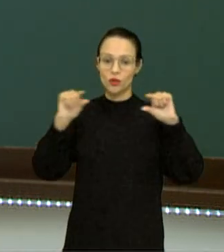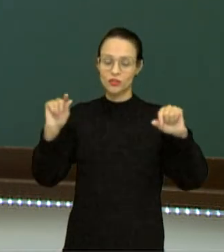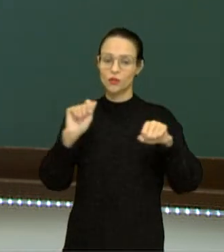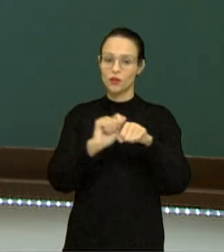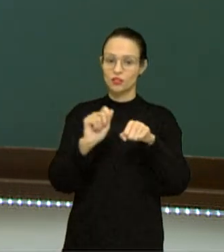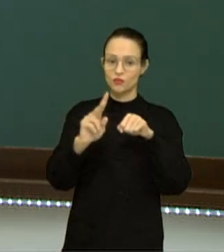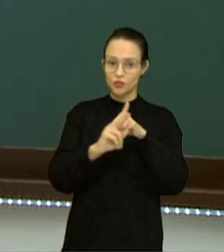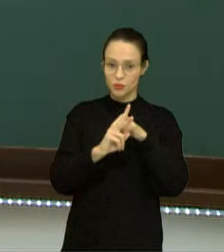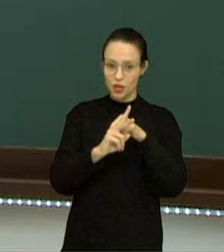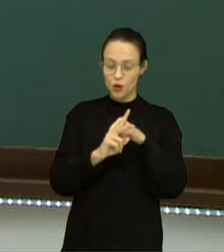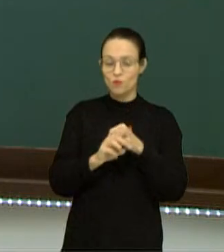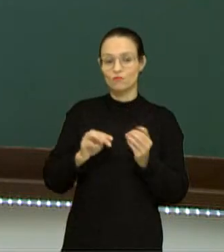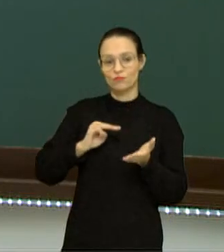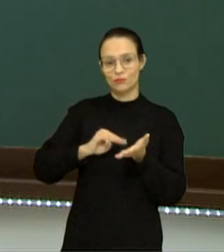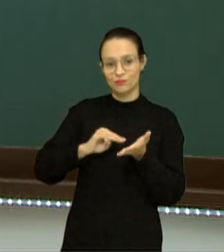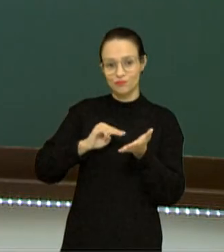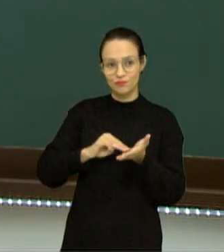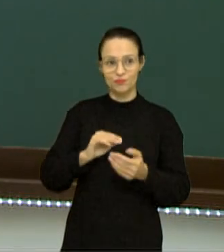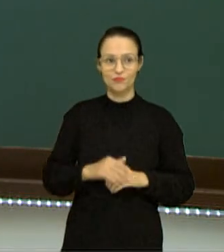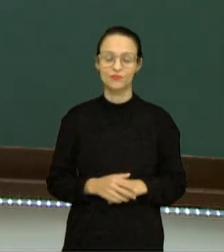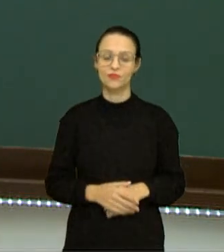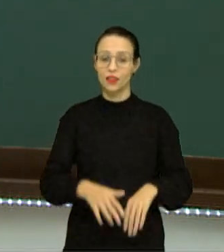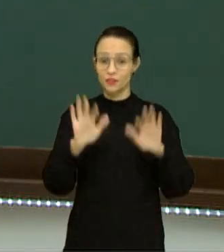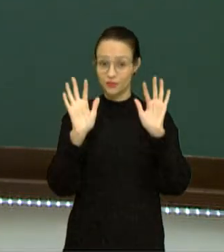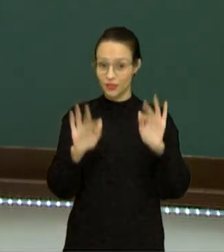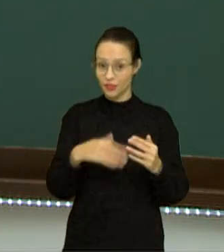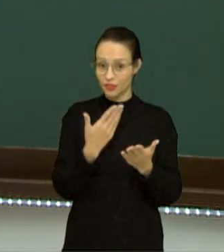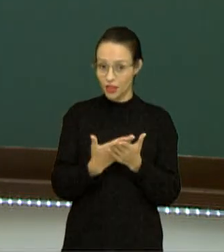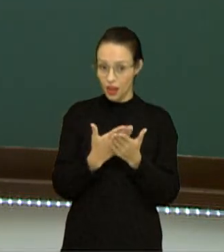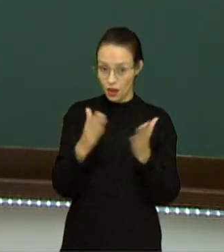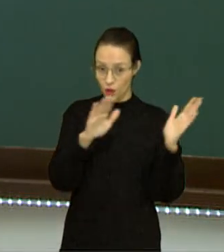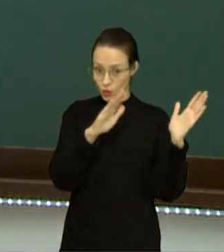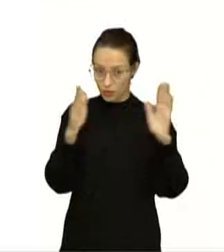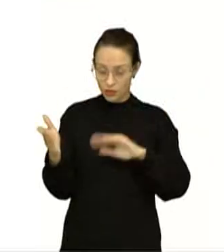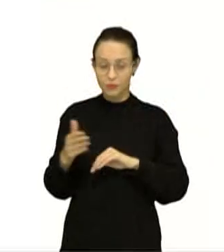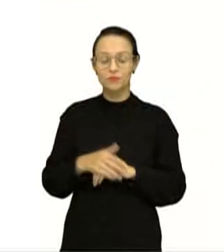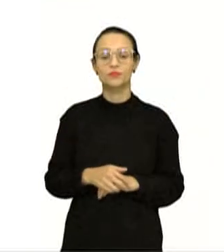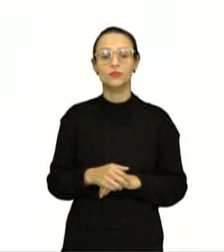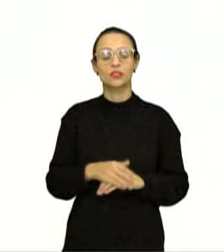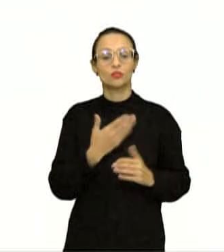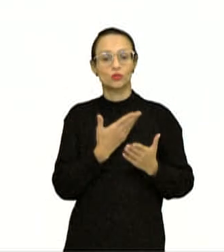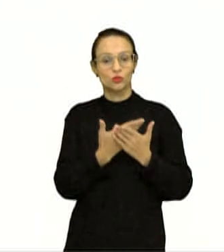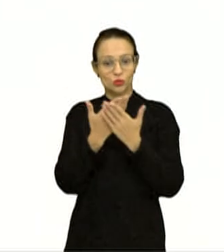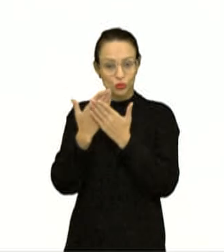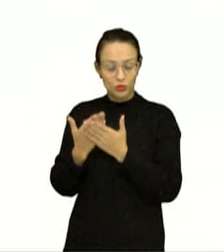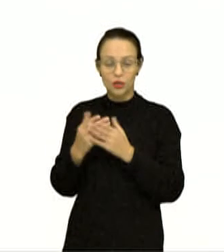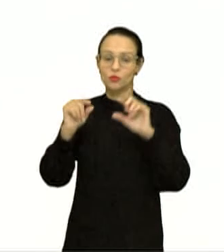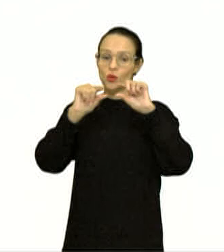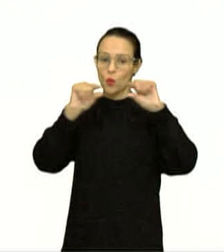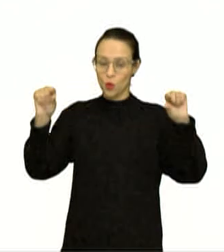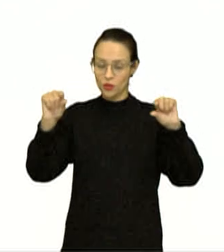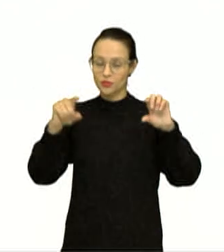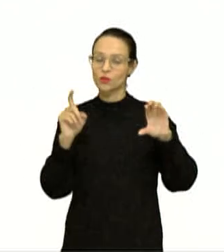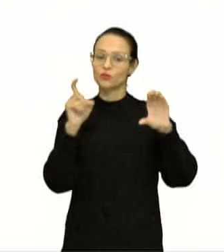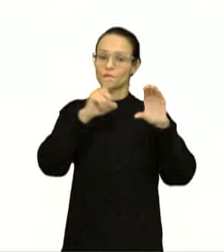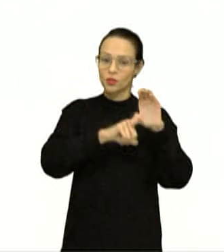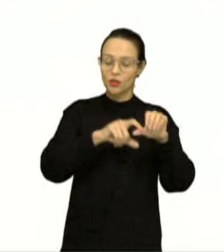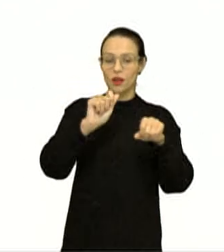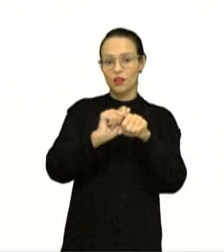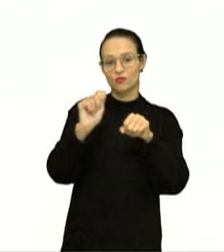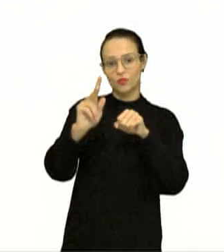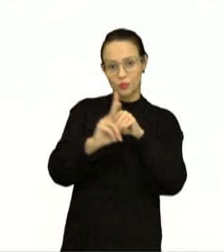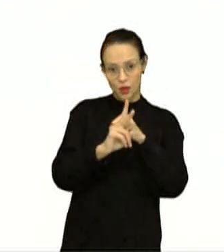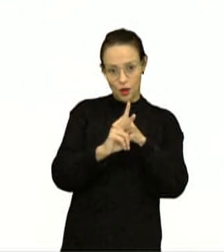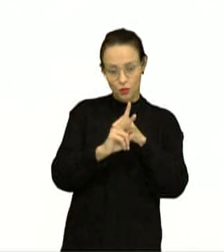adverbial causal. Estamos chegando ao fim na aula de hoje. Estudamos as orações subordinadas